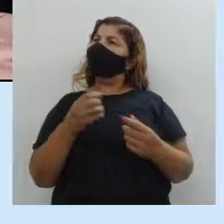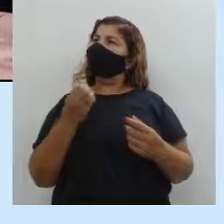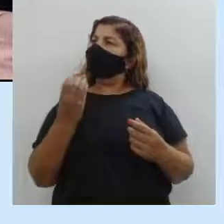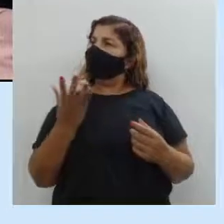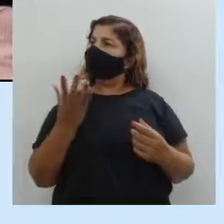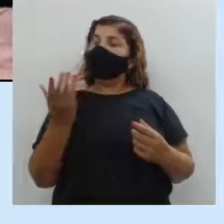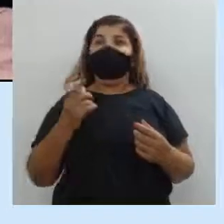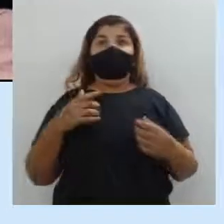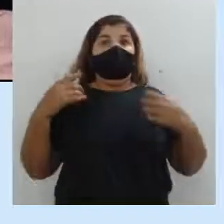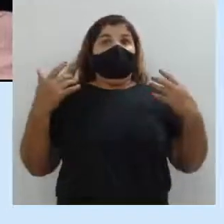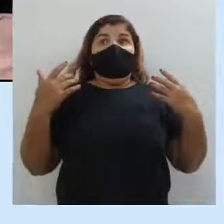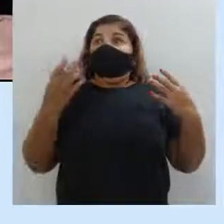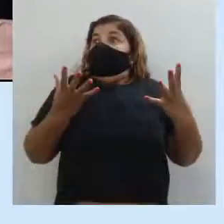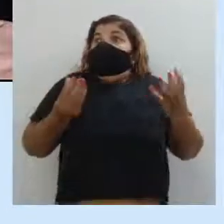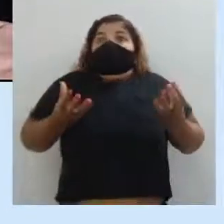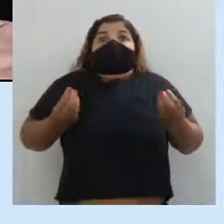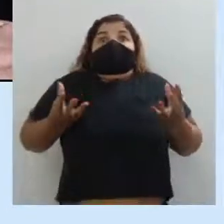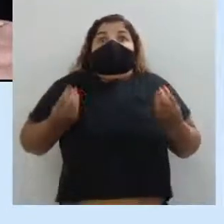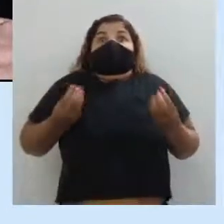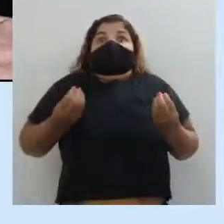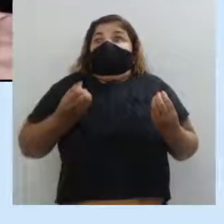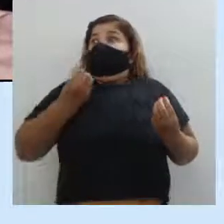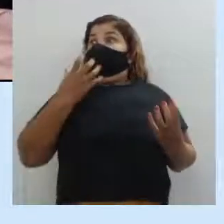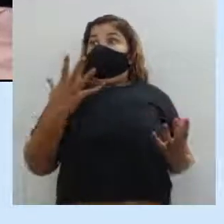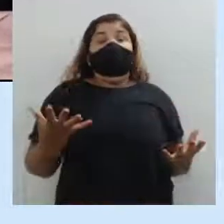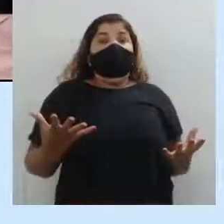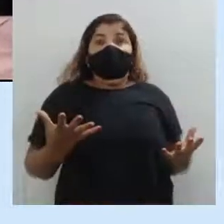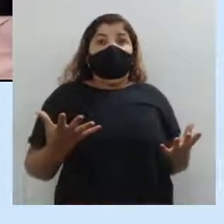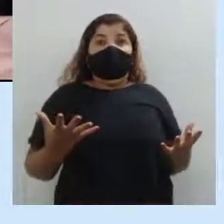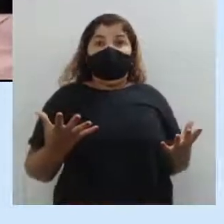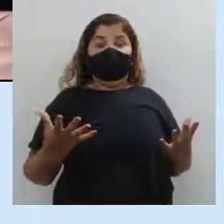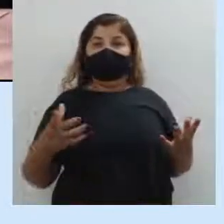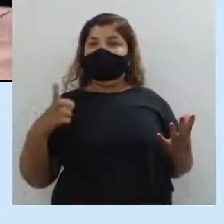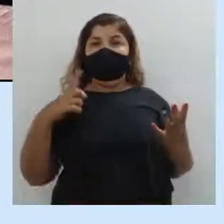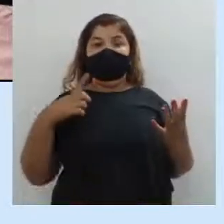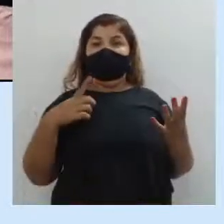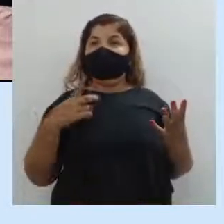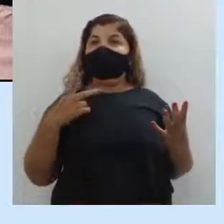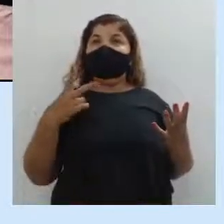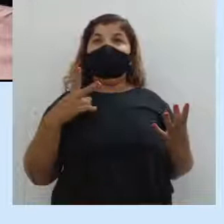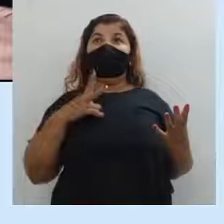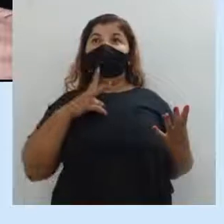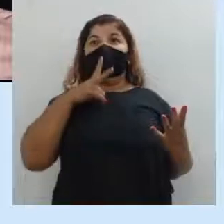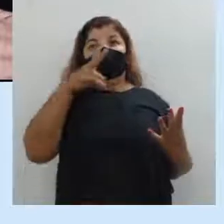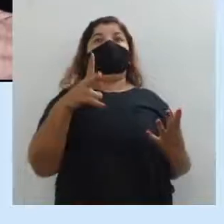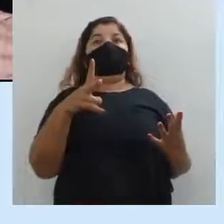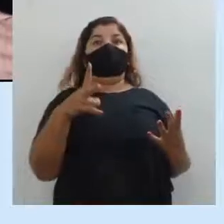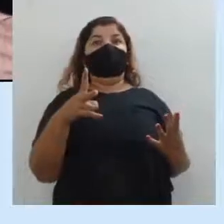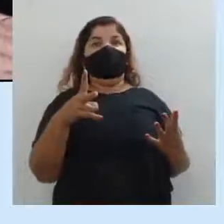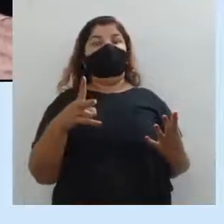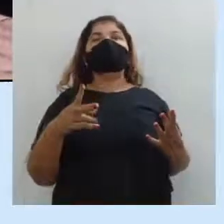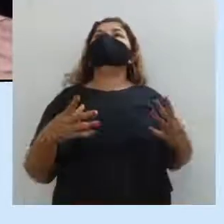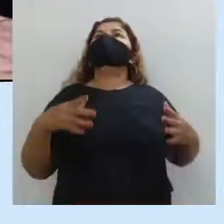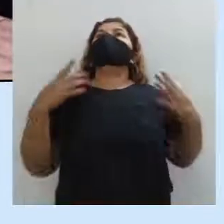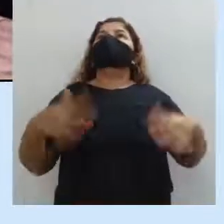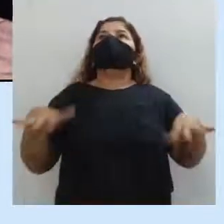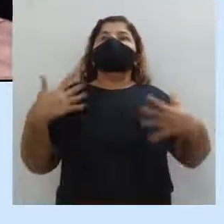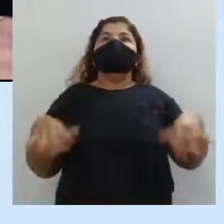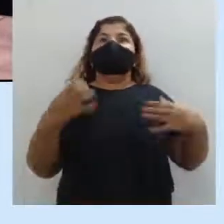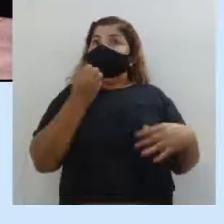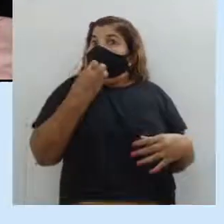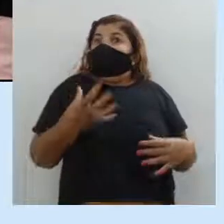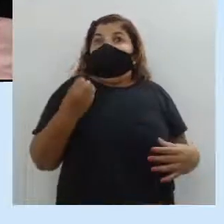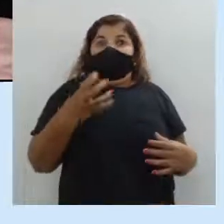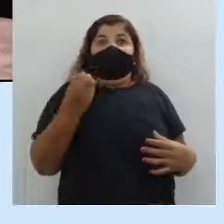O mundo é muito bom. Então eu intensifiquei essa qualidade de ser